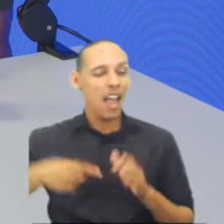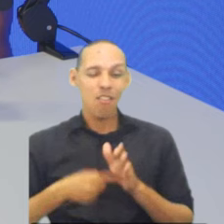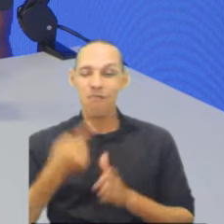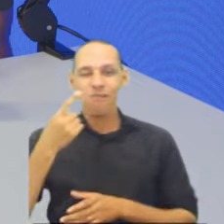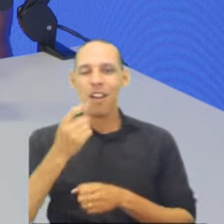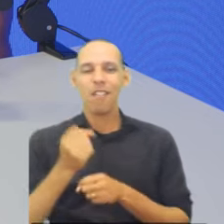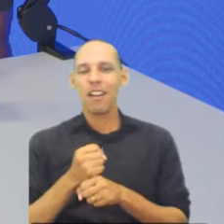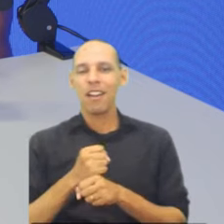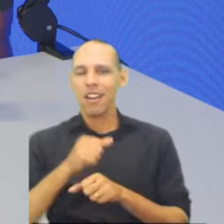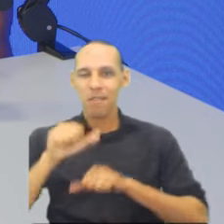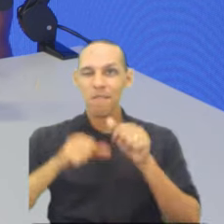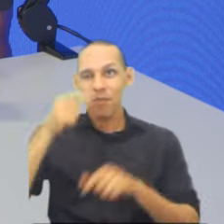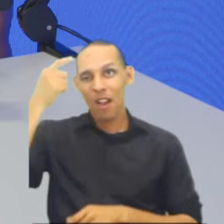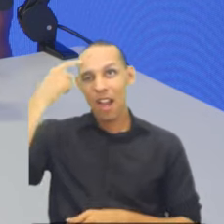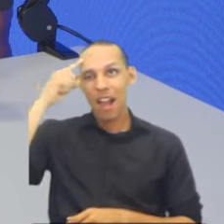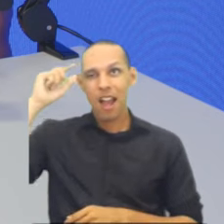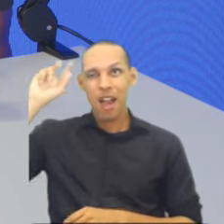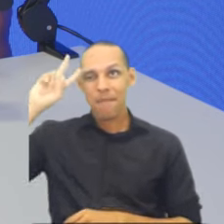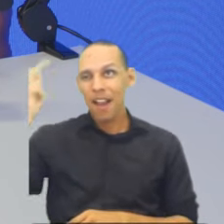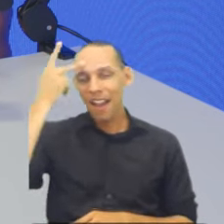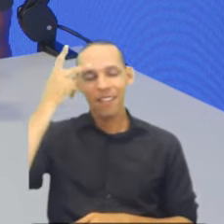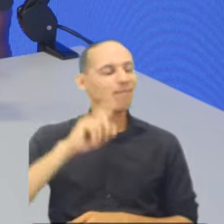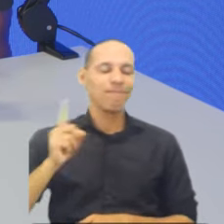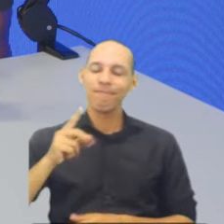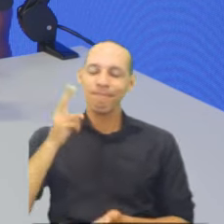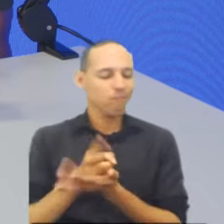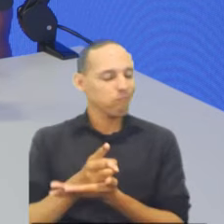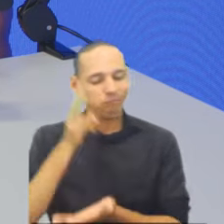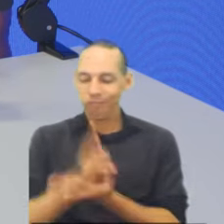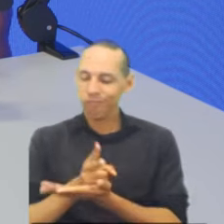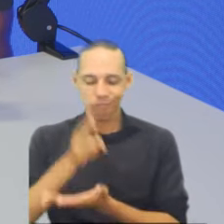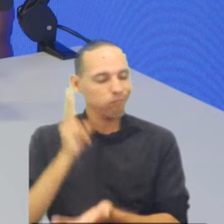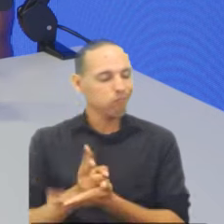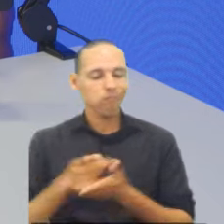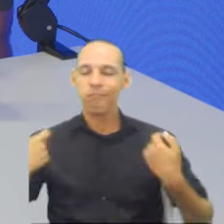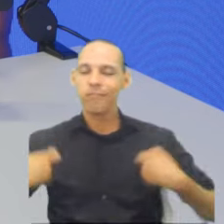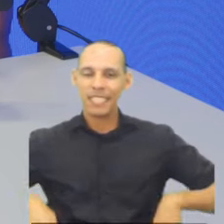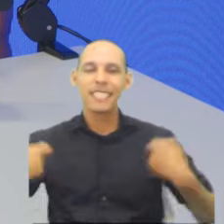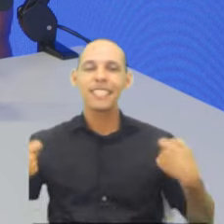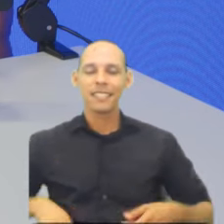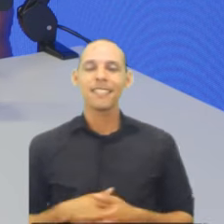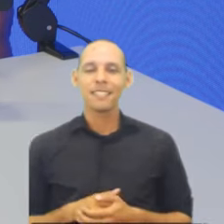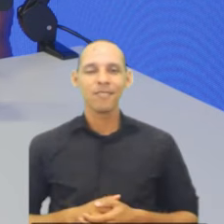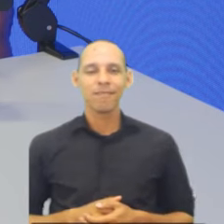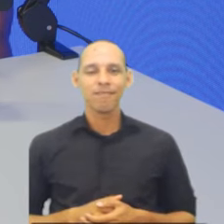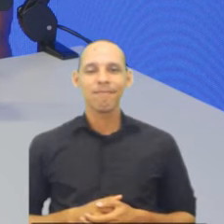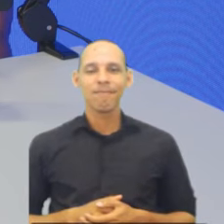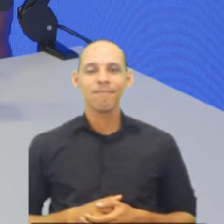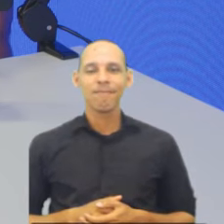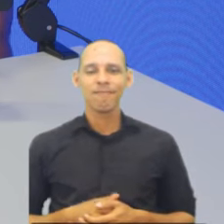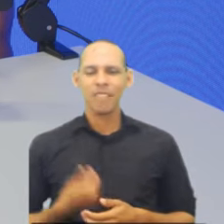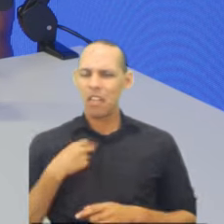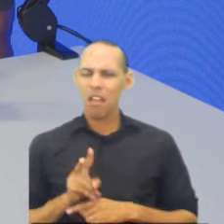uma mentalidade os temas precisam ser insistentes presentes constantes eh não